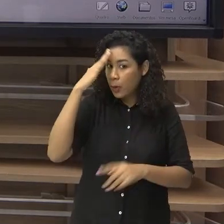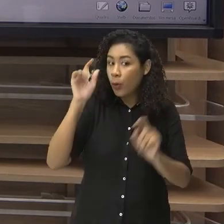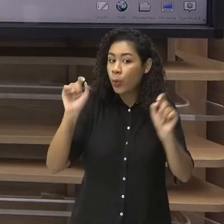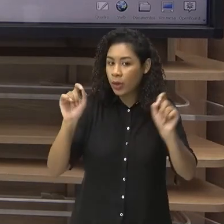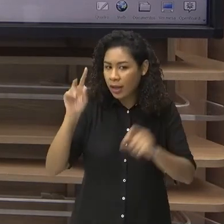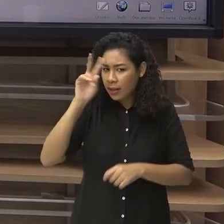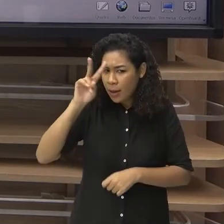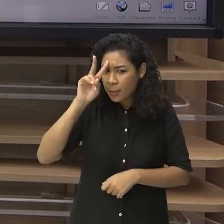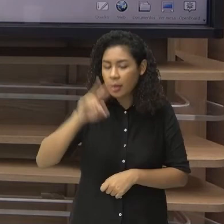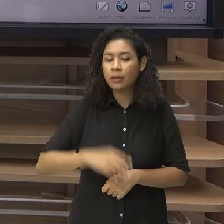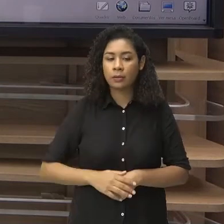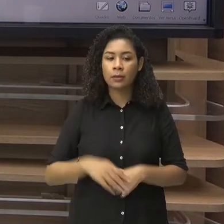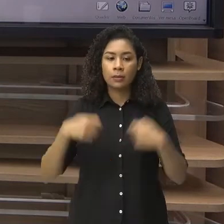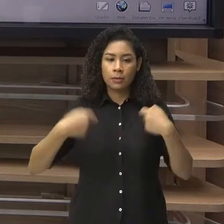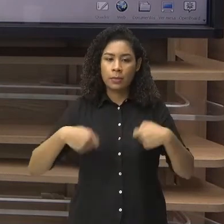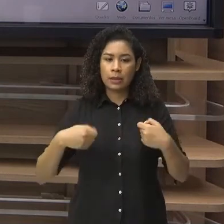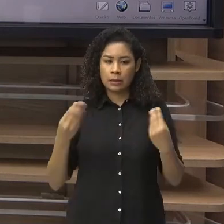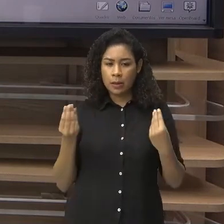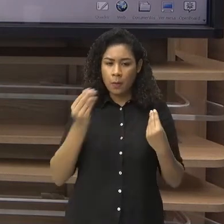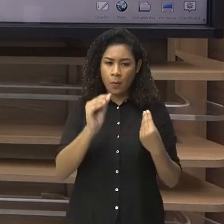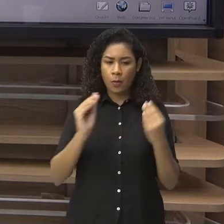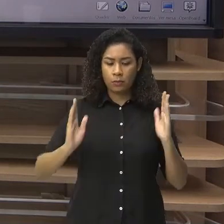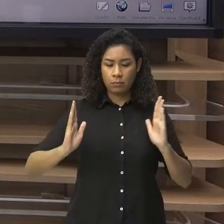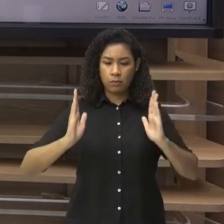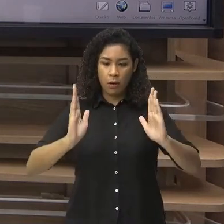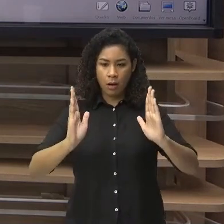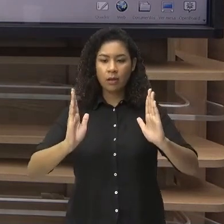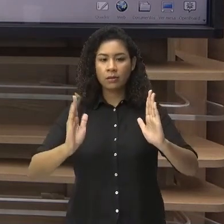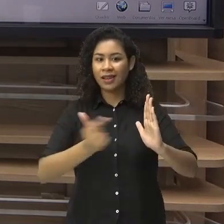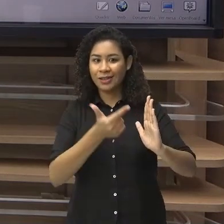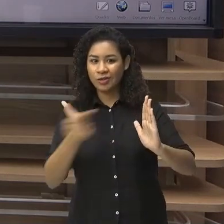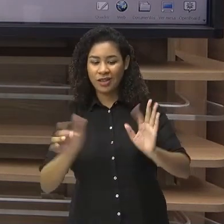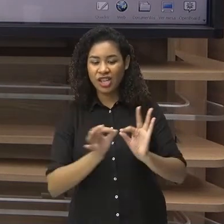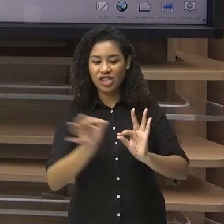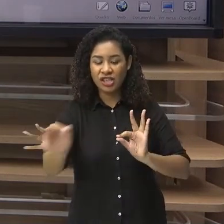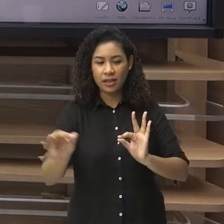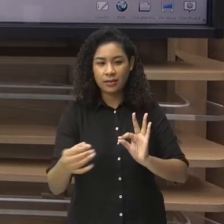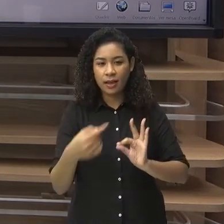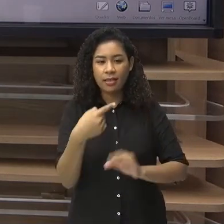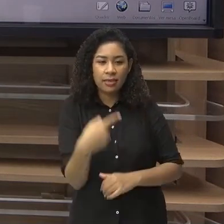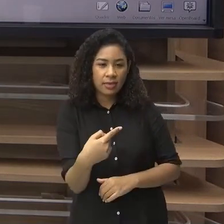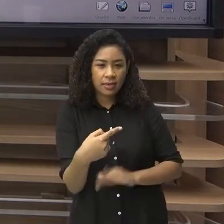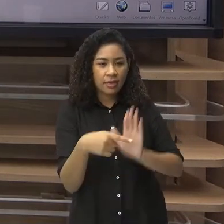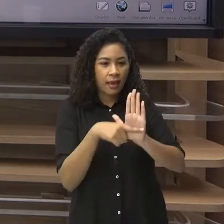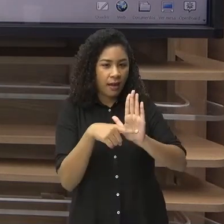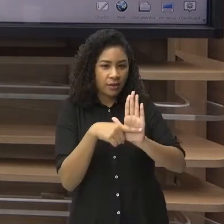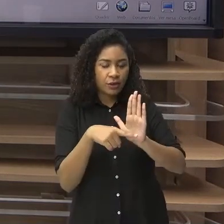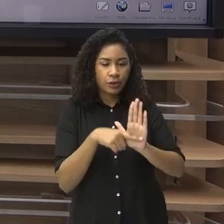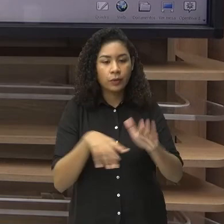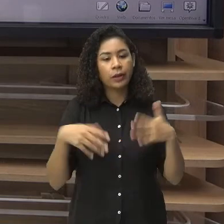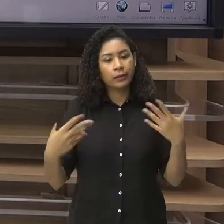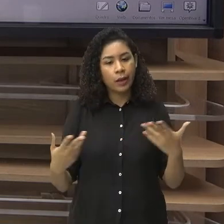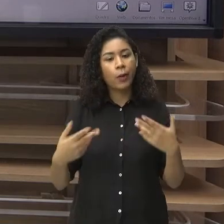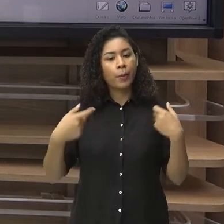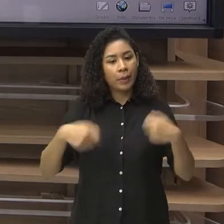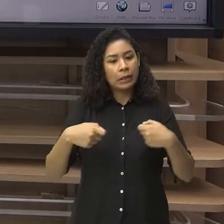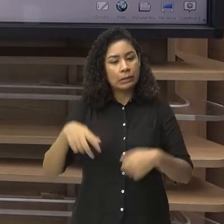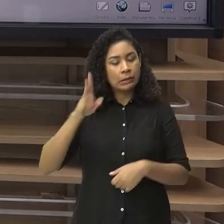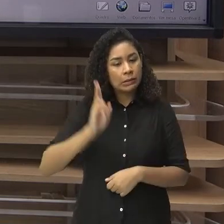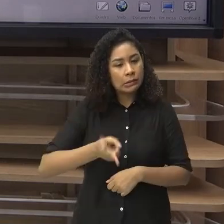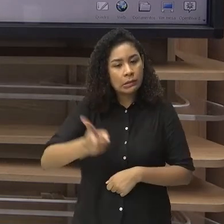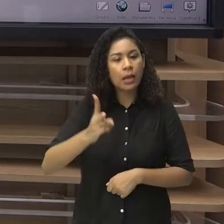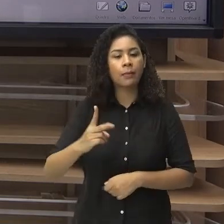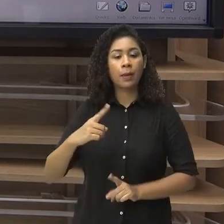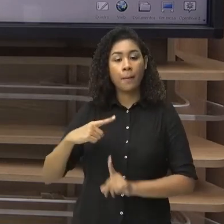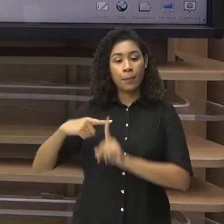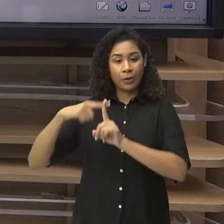distância negativa, né? Então o valor, nesse caso aqui, sempre será um valor positivo, ok? Vamos ver então